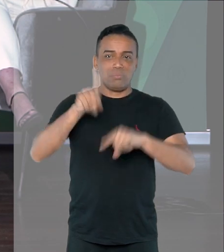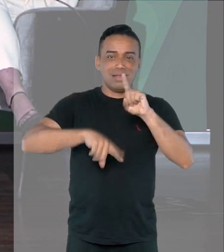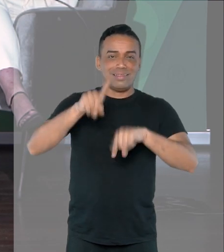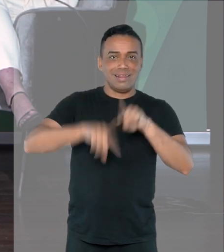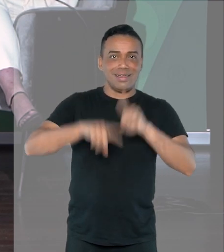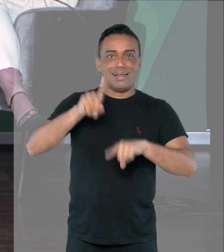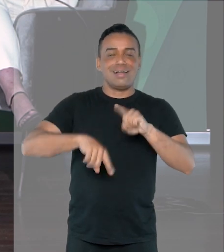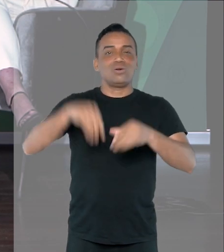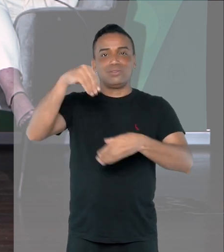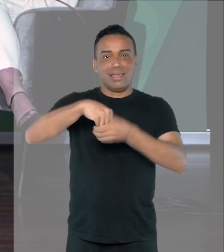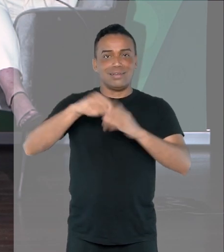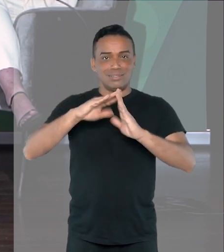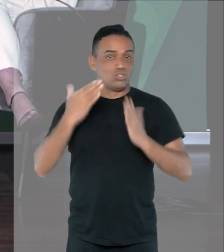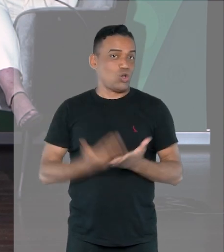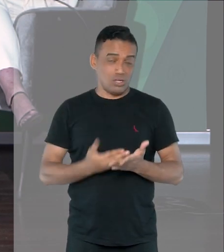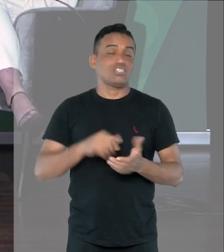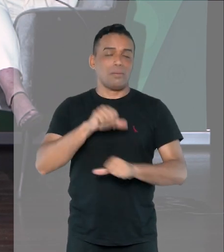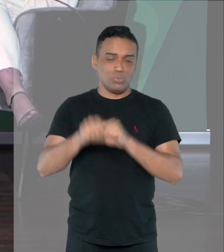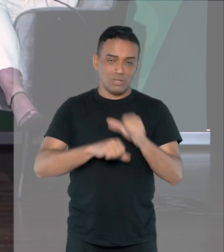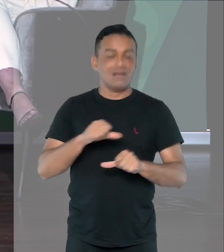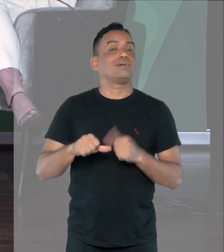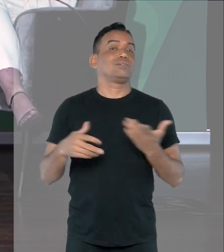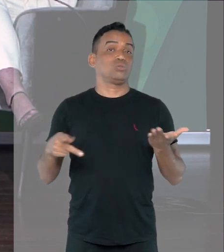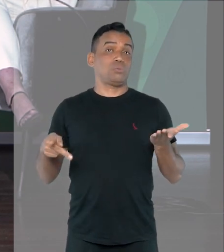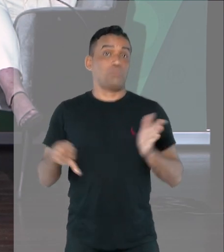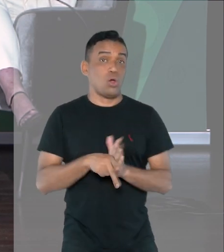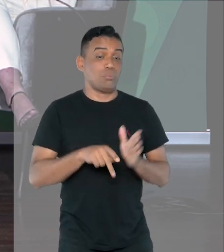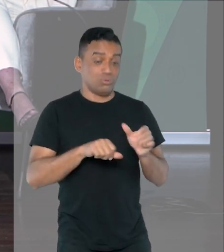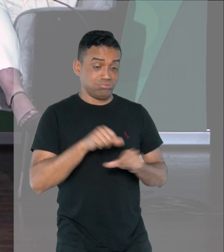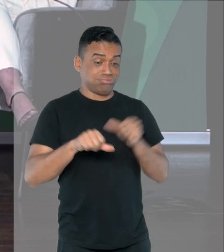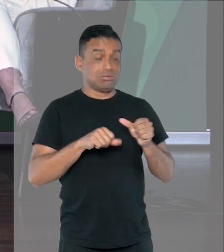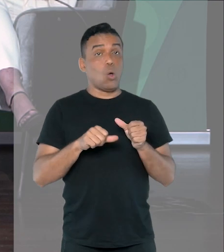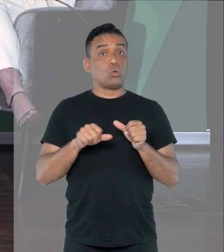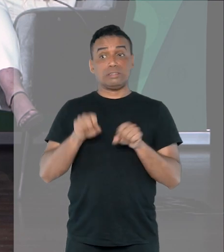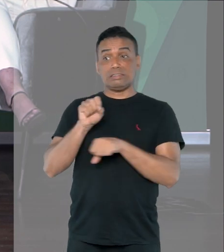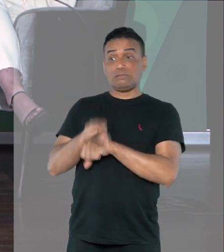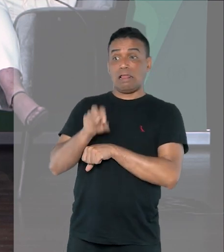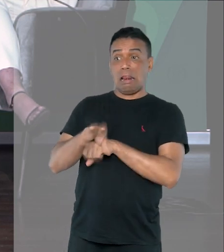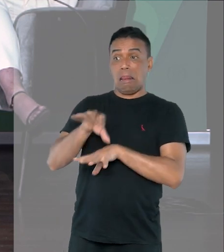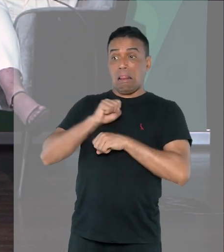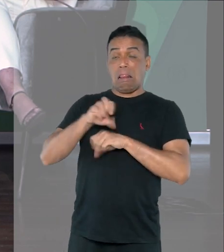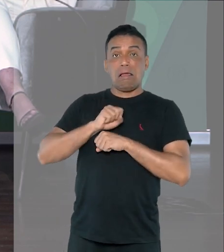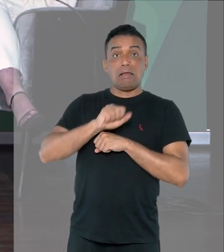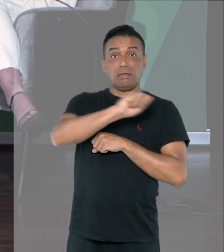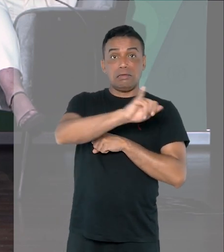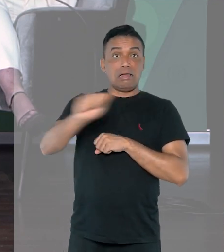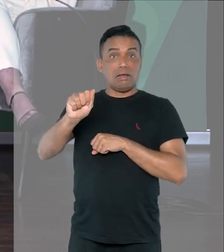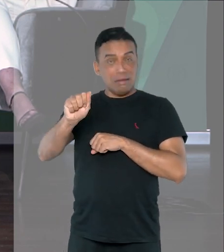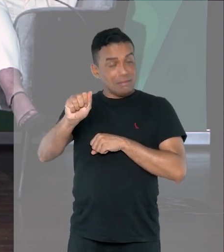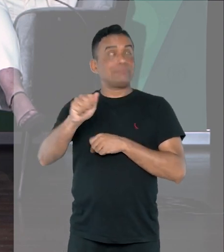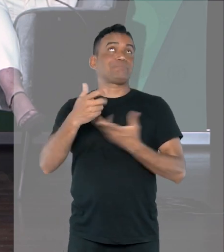e paradidático hoje nas escolas já estão se beneficiando ou se envenenando com inteligência